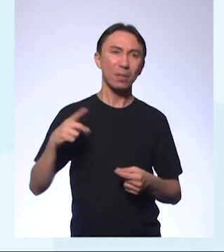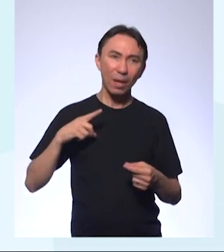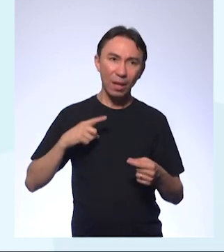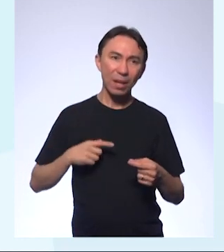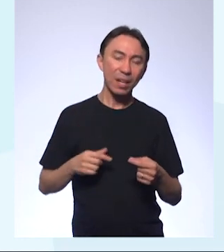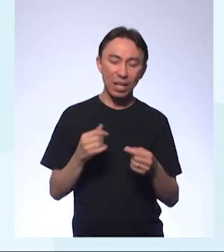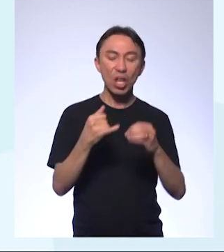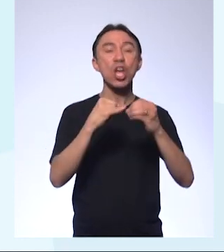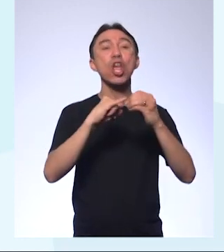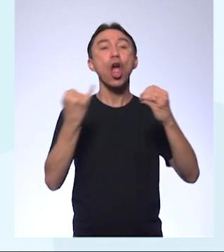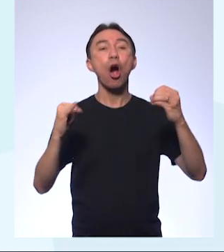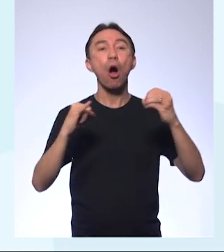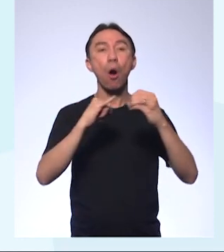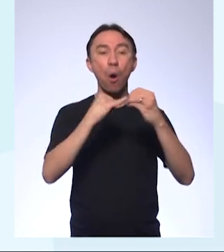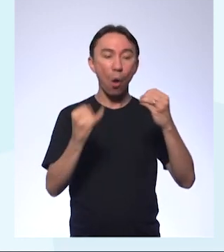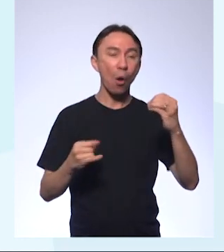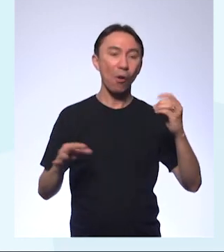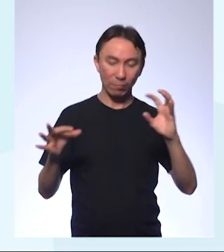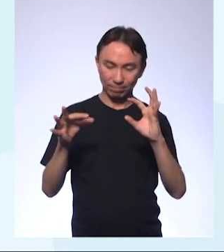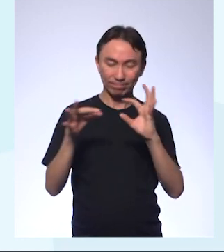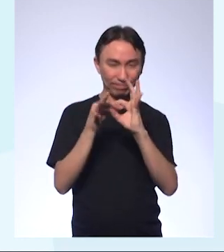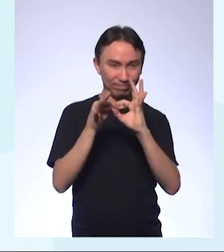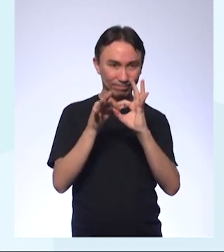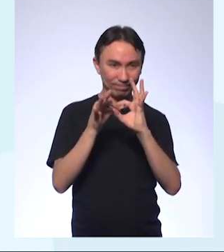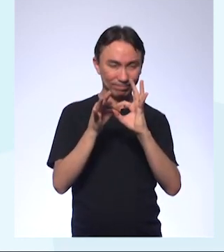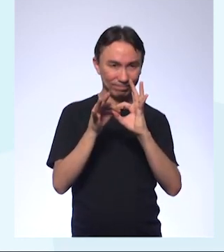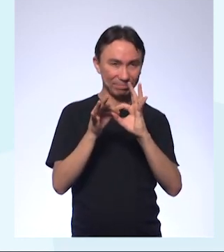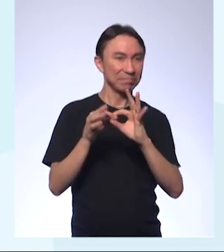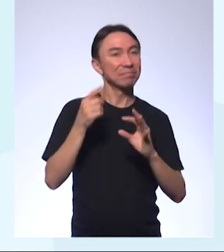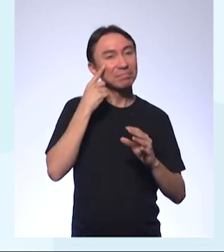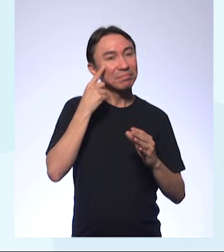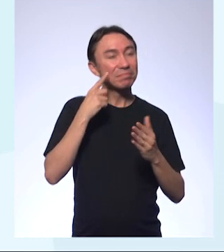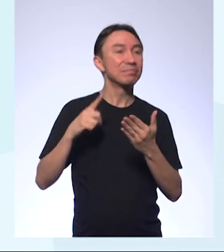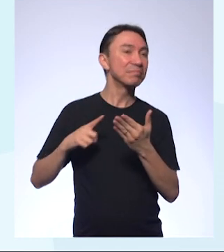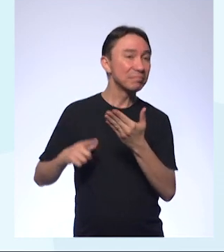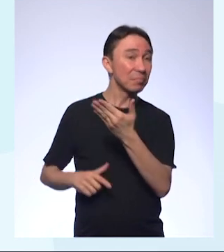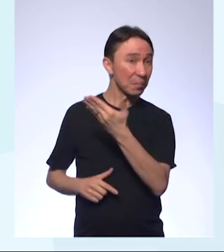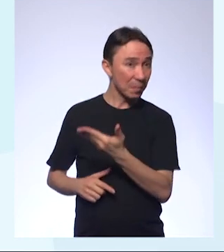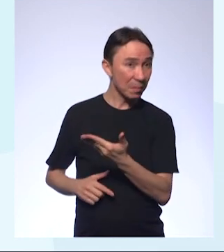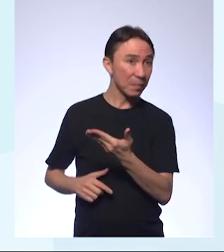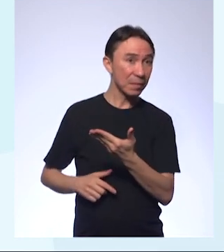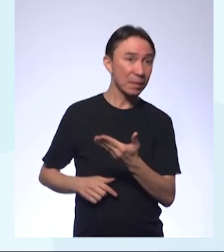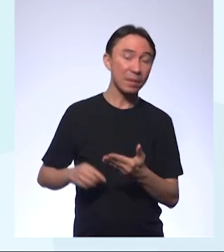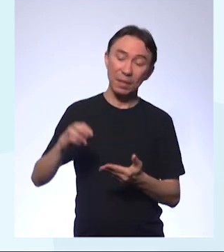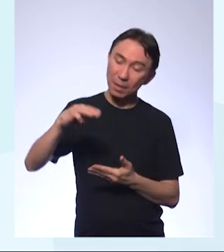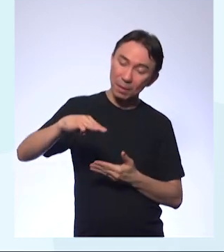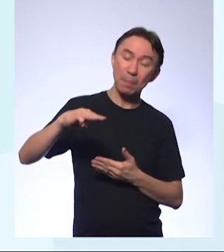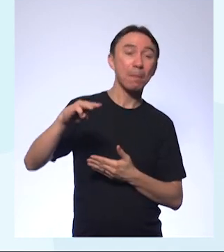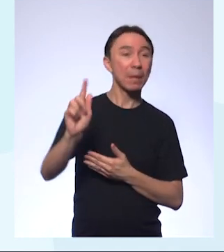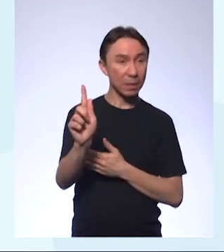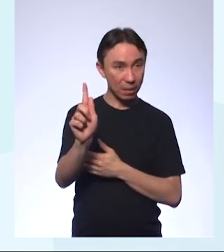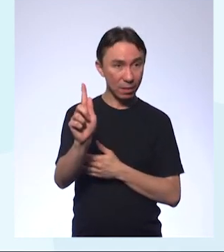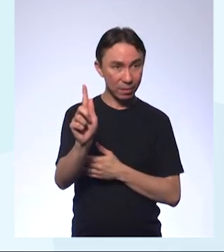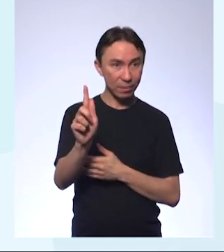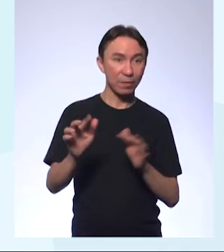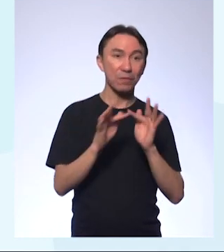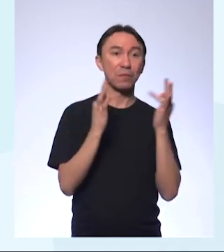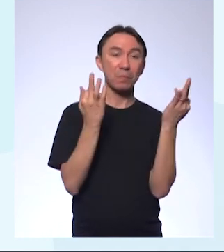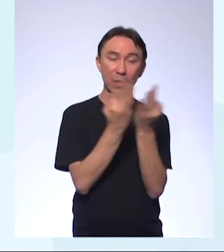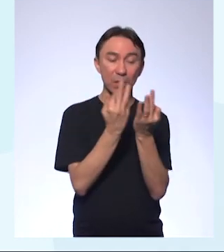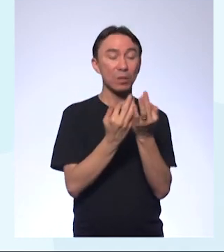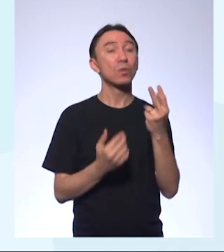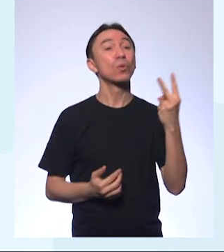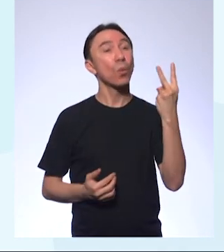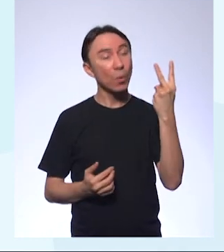se encontram os dois elementos que fazem parte dessa substância, eu tenho o magnésio lá na família 2,